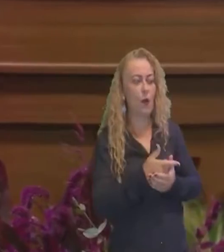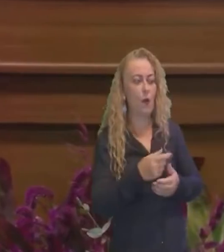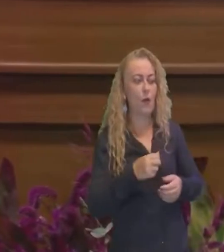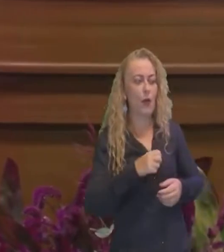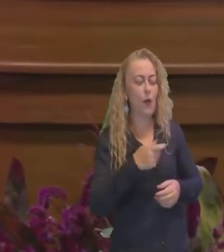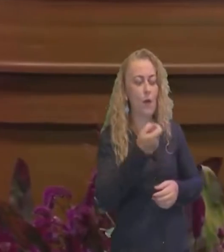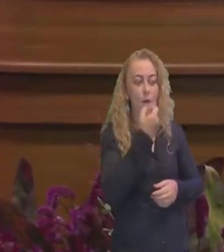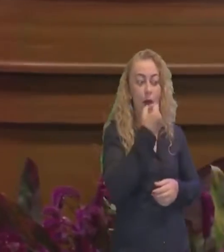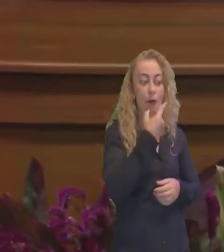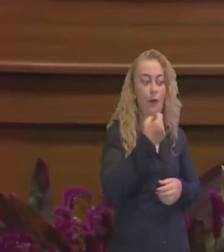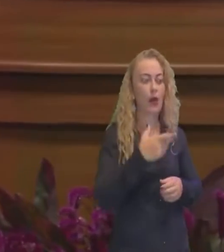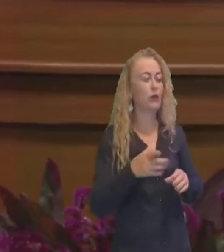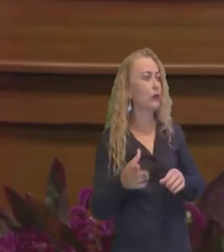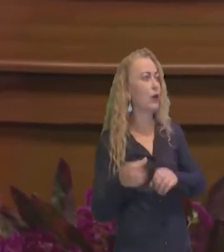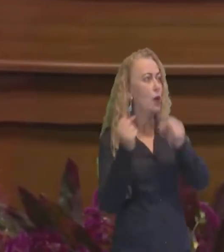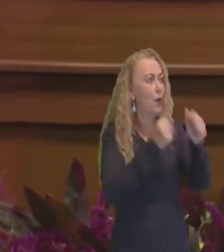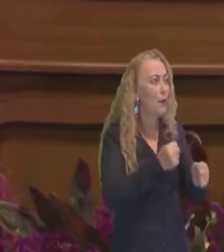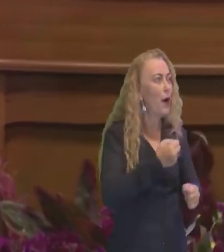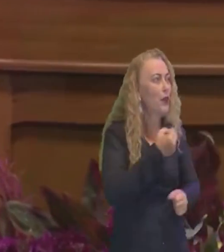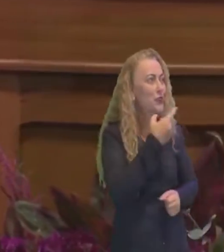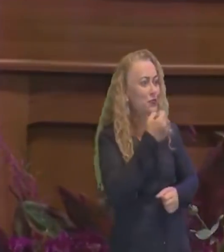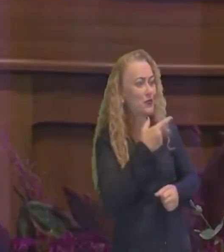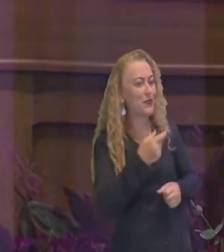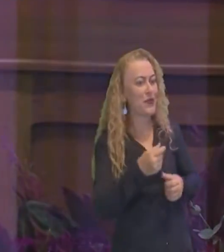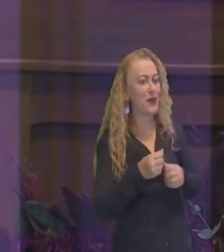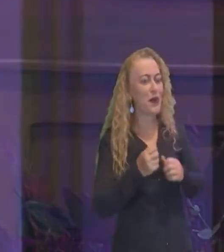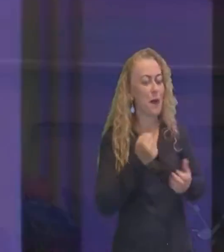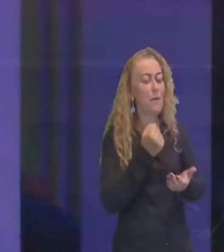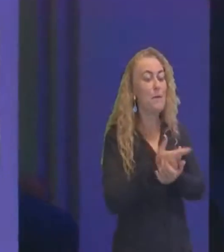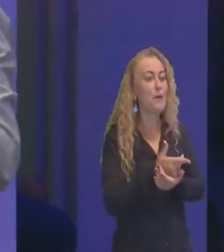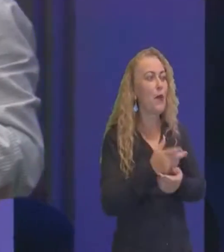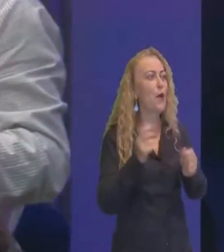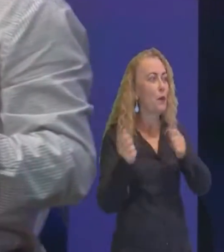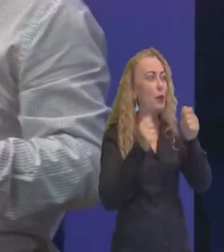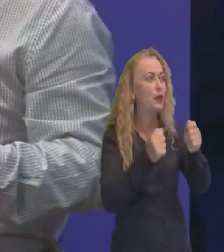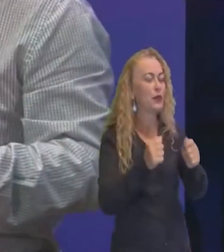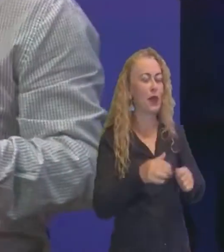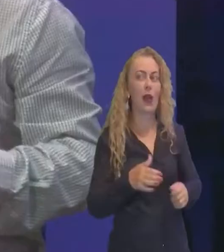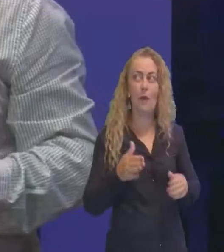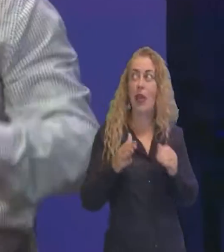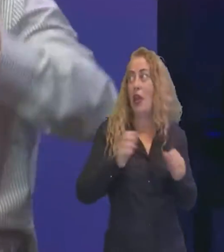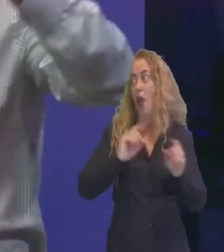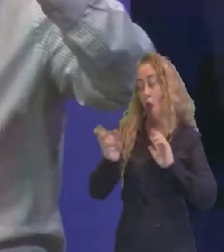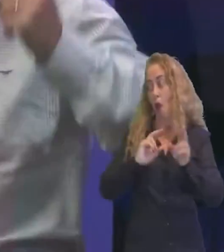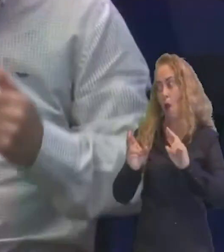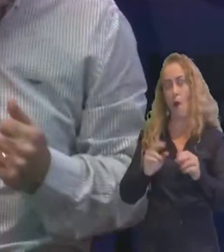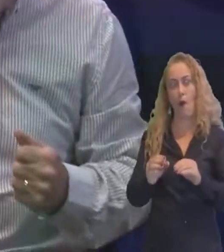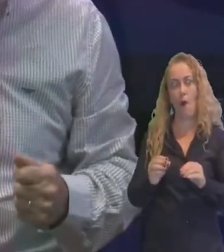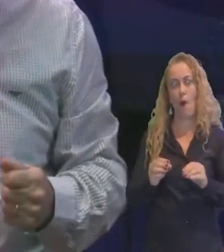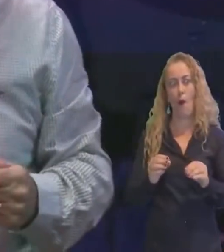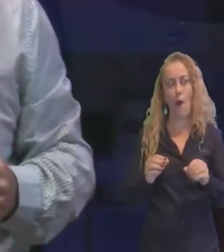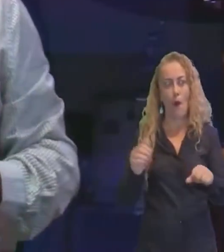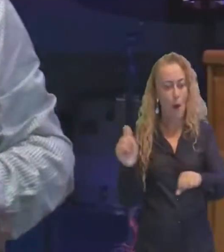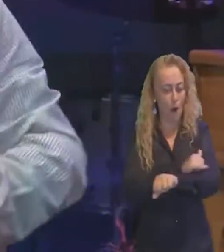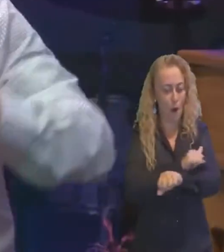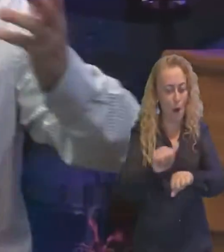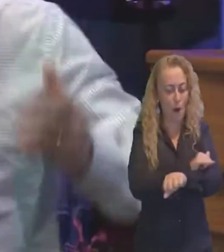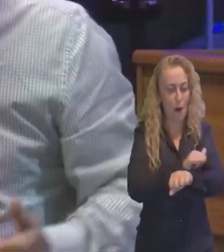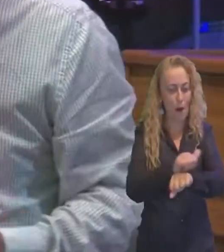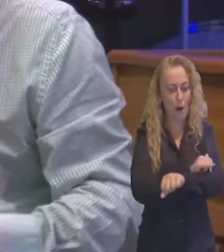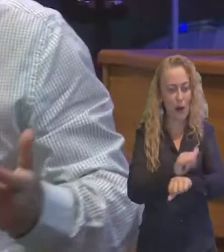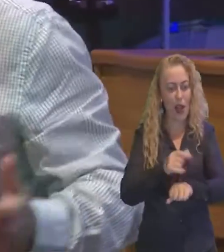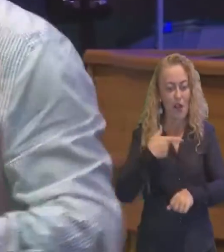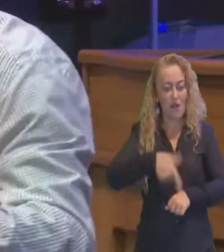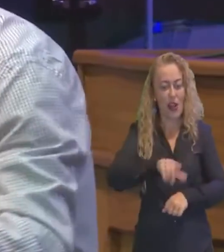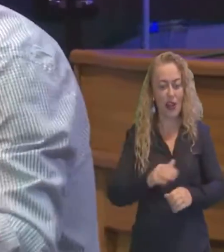Eu posso comprar? Pode. E nós armamos essa estratégia. E nós fomos na casa daquela irmã. E nós